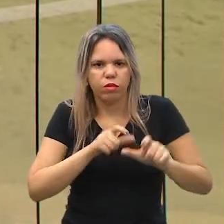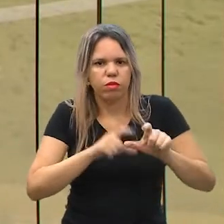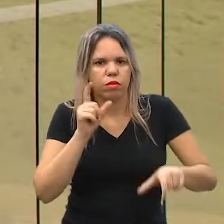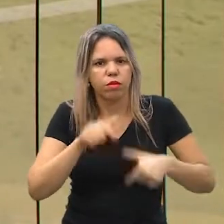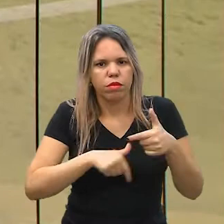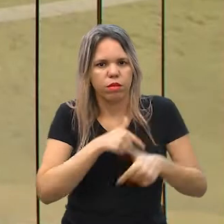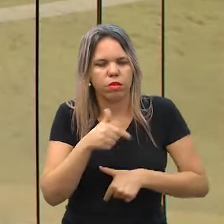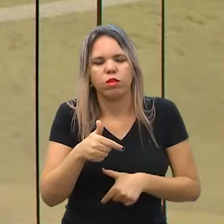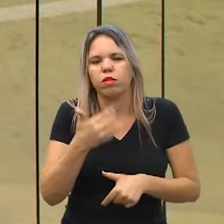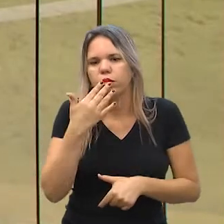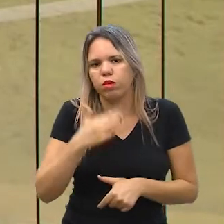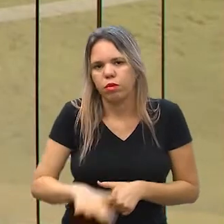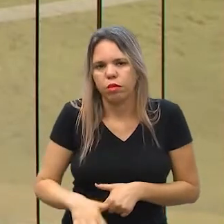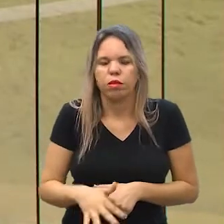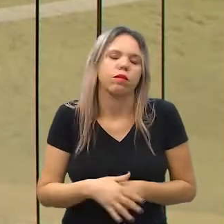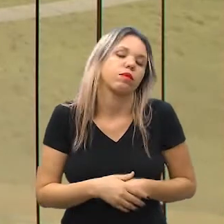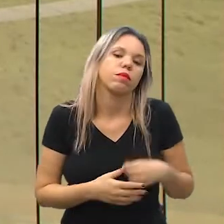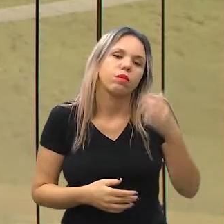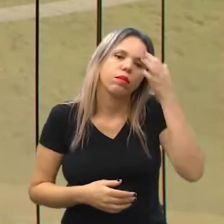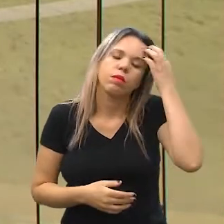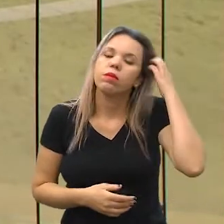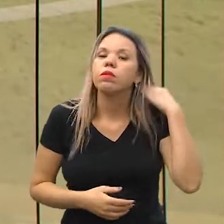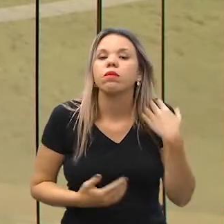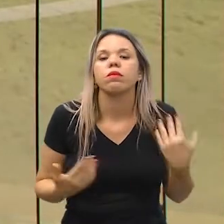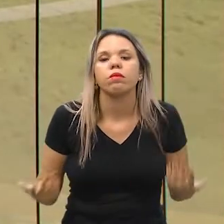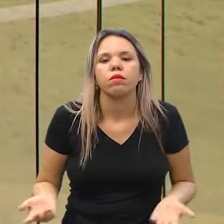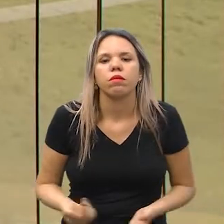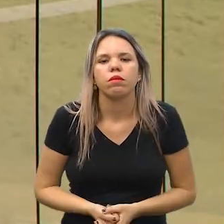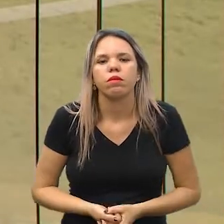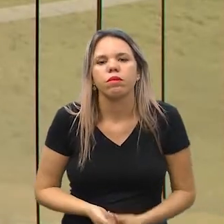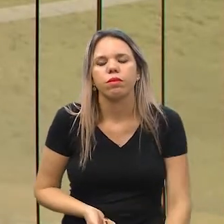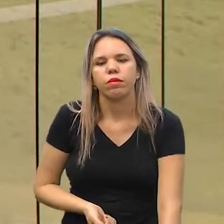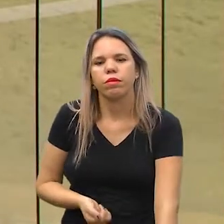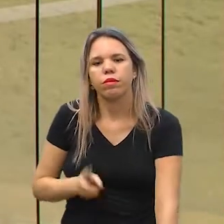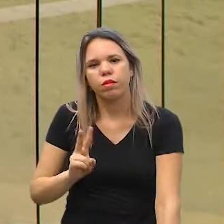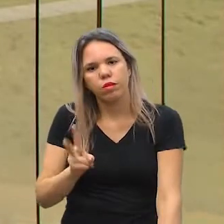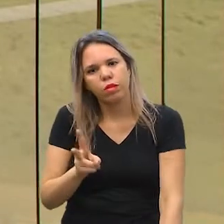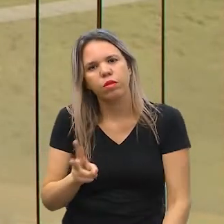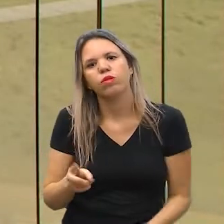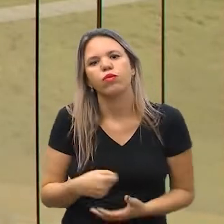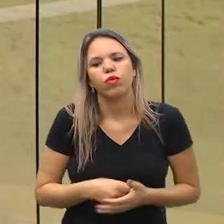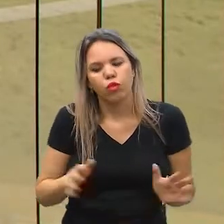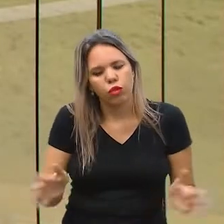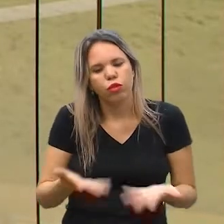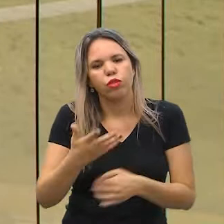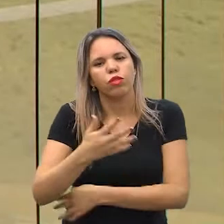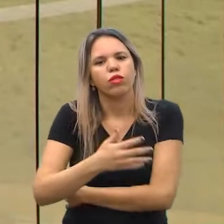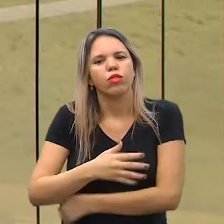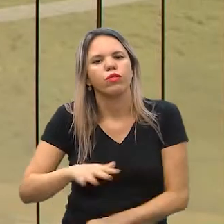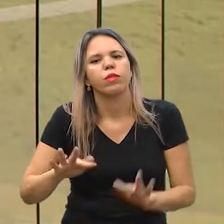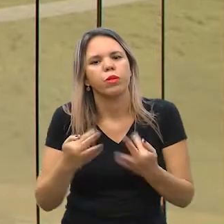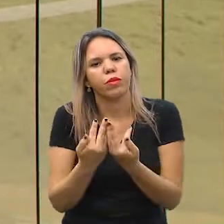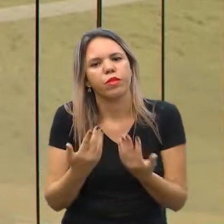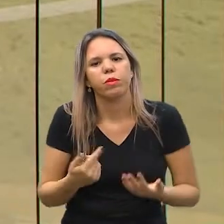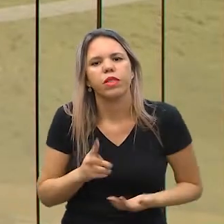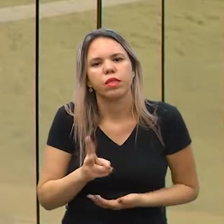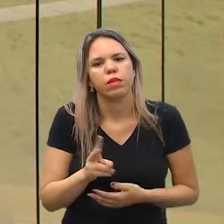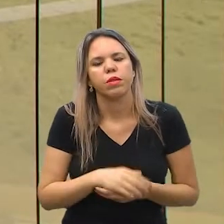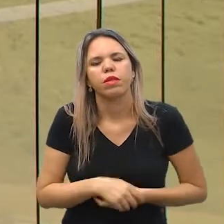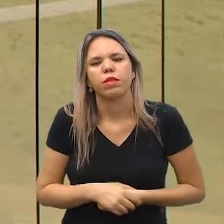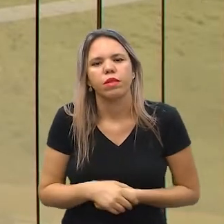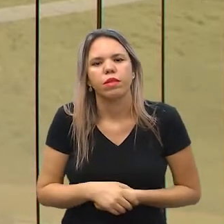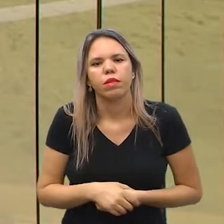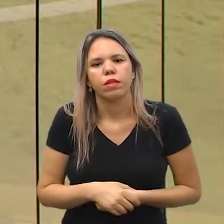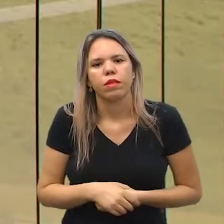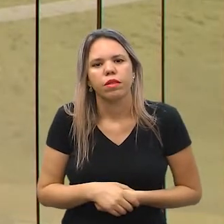minha independência desde garoto, desde muito menino. E sempre fui muito incentivado pela minha família, sempre